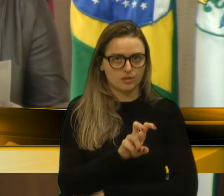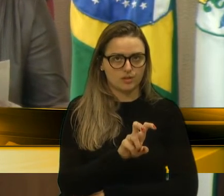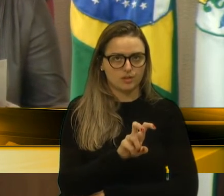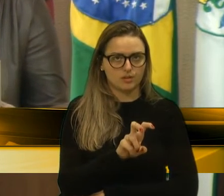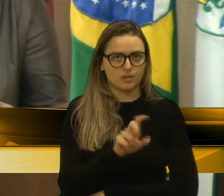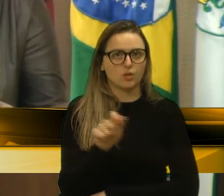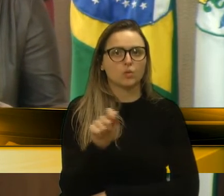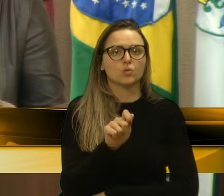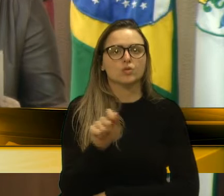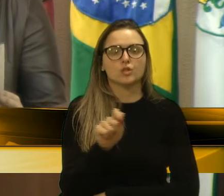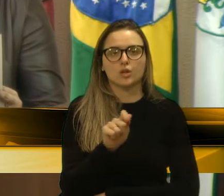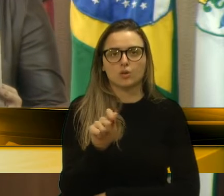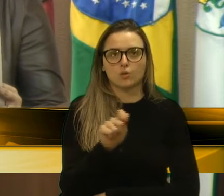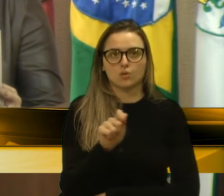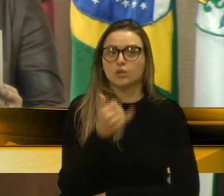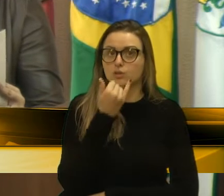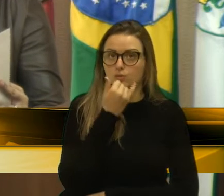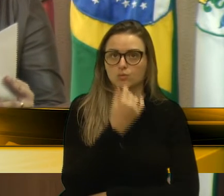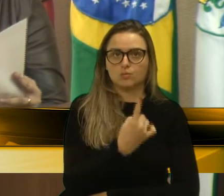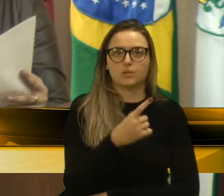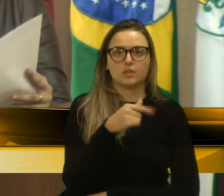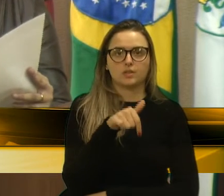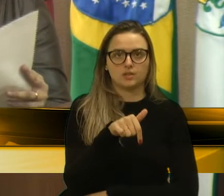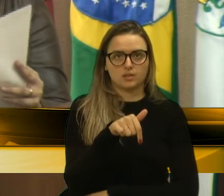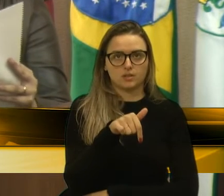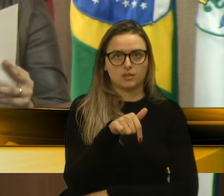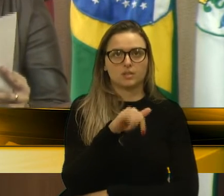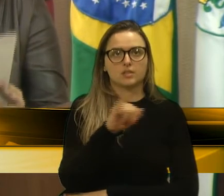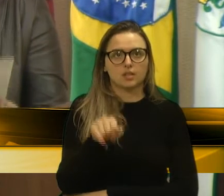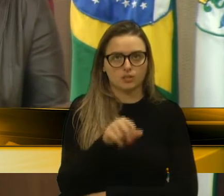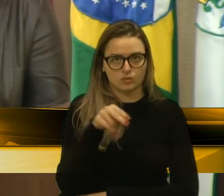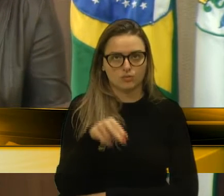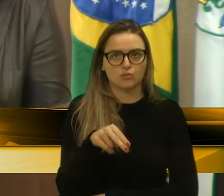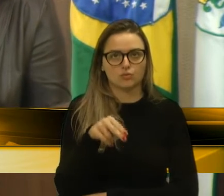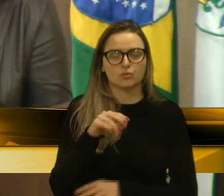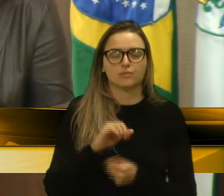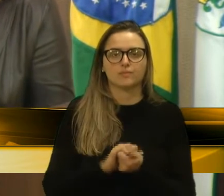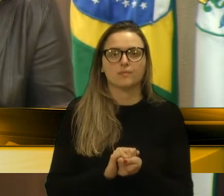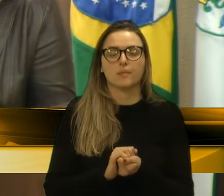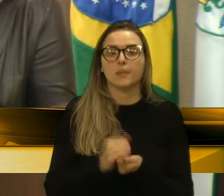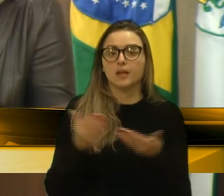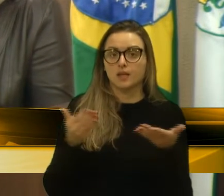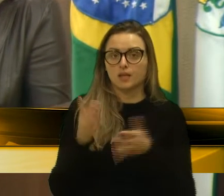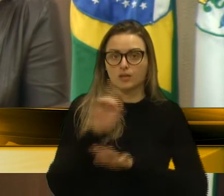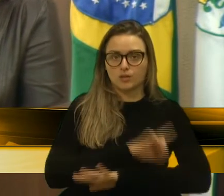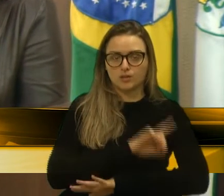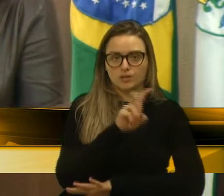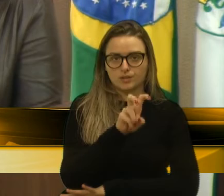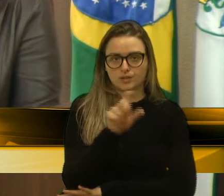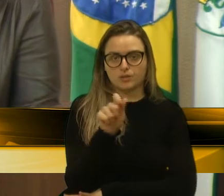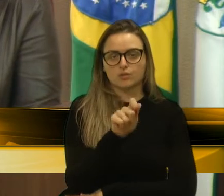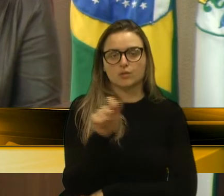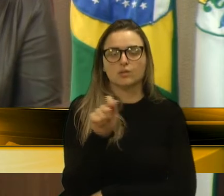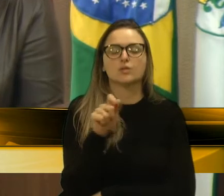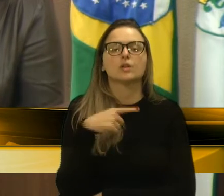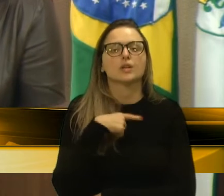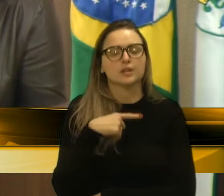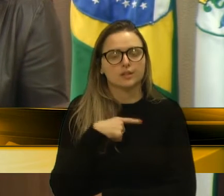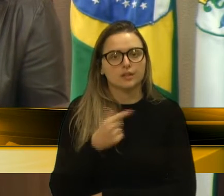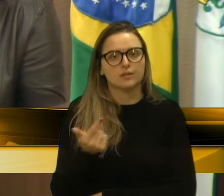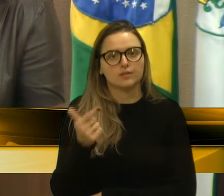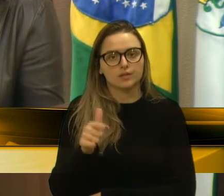de agosto, não, 17 de junho, né? E agora, no dia 5 de agosto, houve, então,